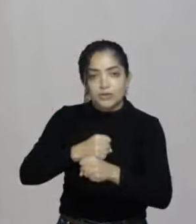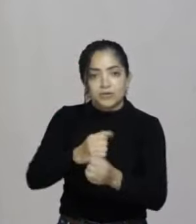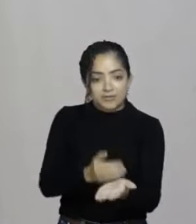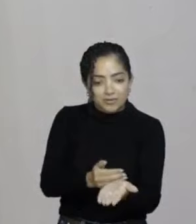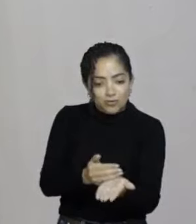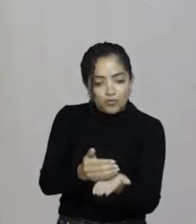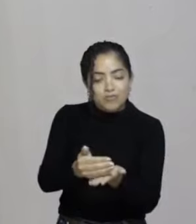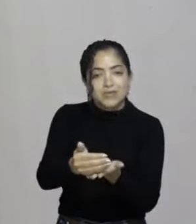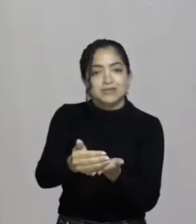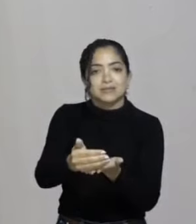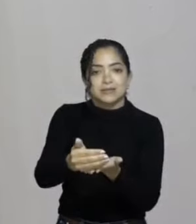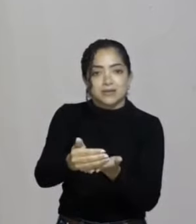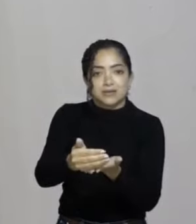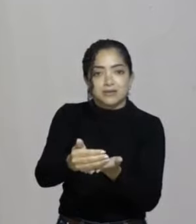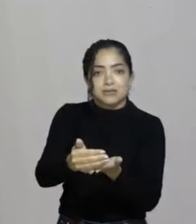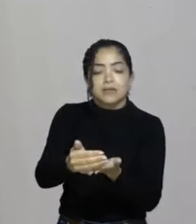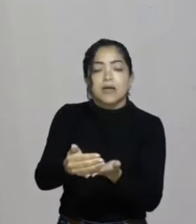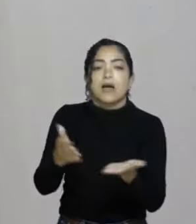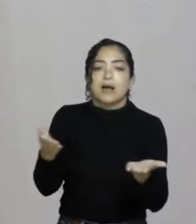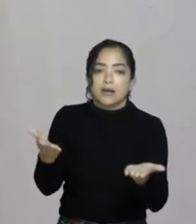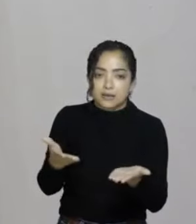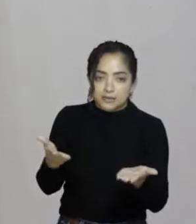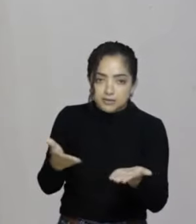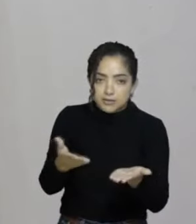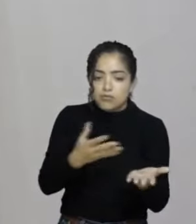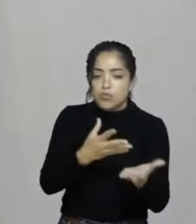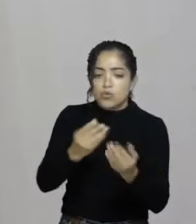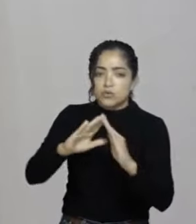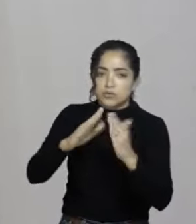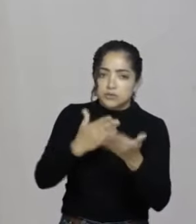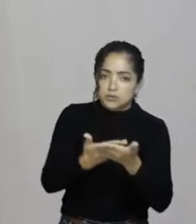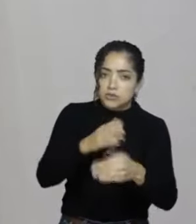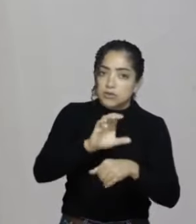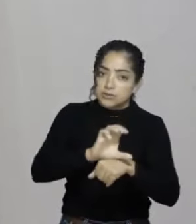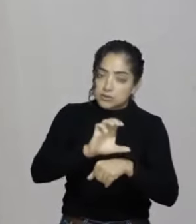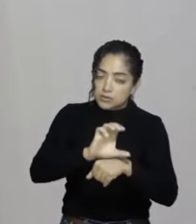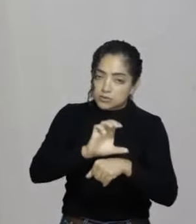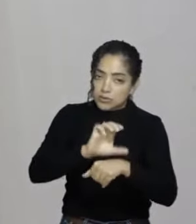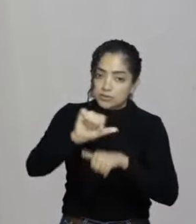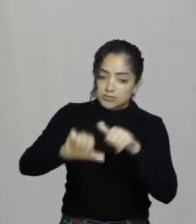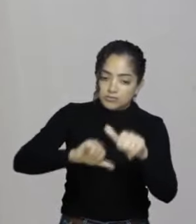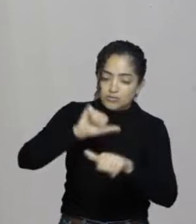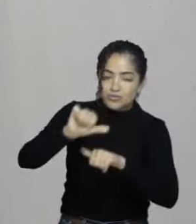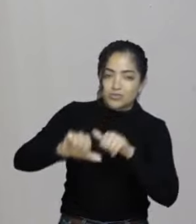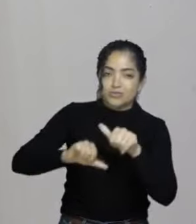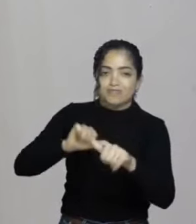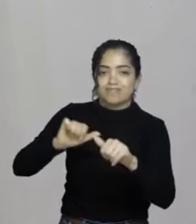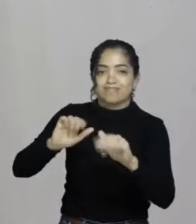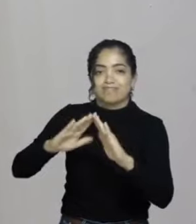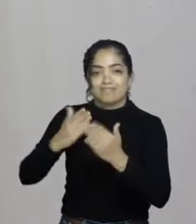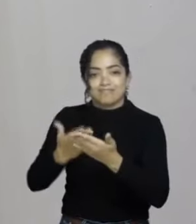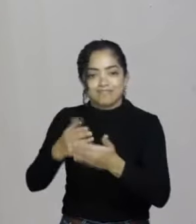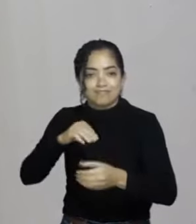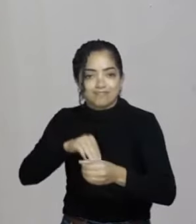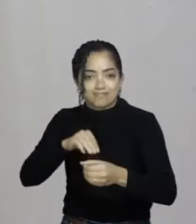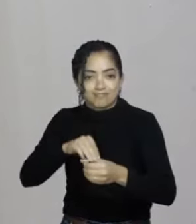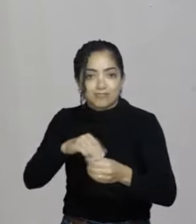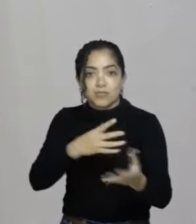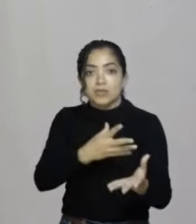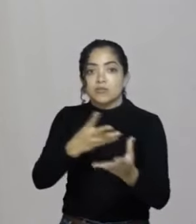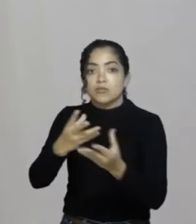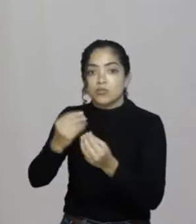legislativo do ano que vem nós já tenhamos muitas escolas estaduais transformadas em escolas municipais e muitos